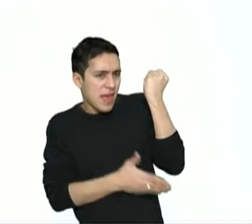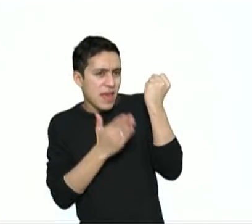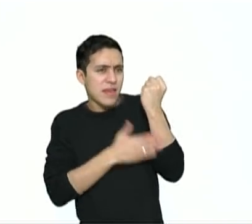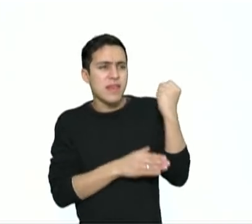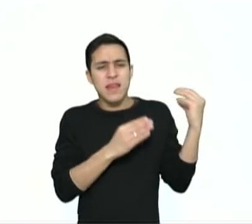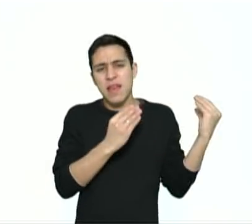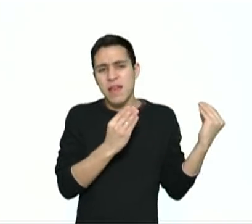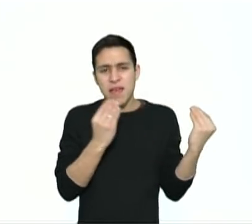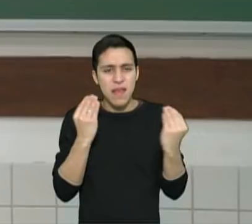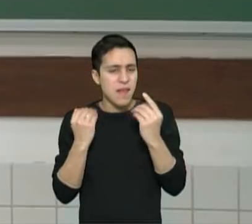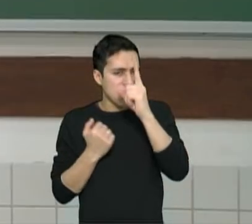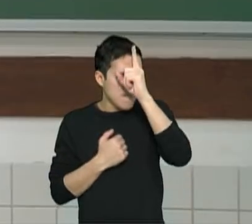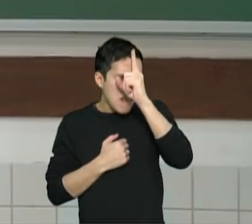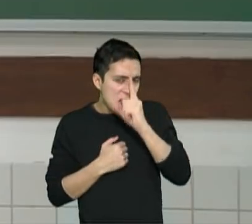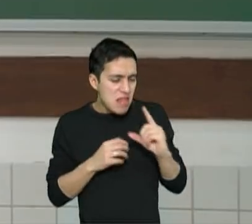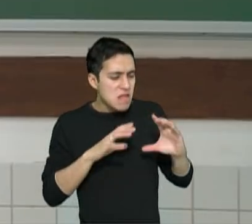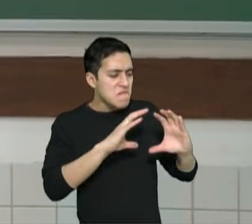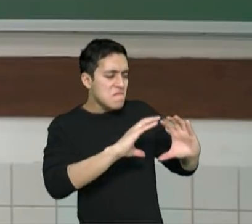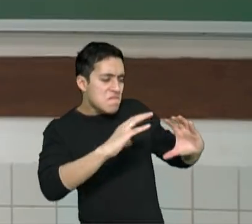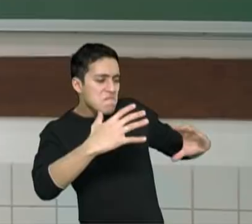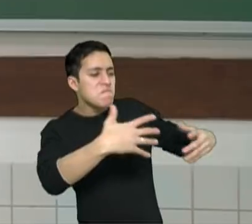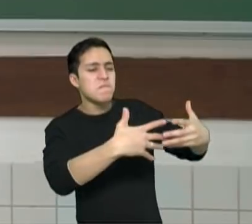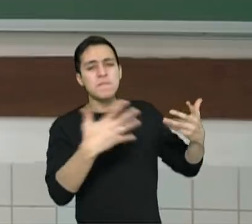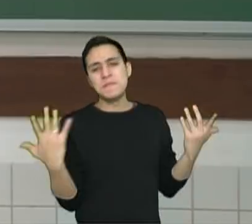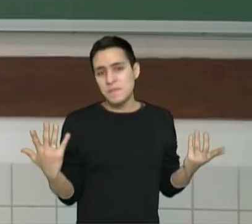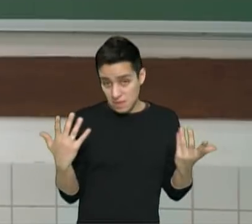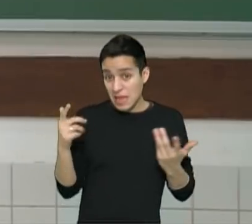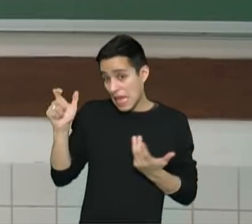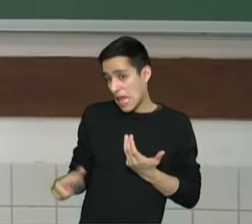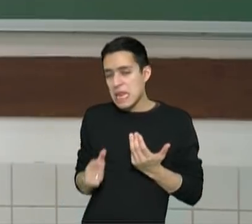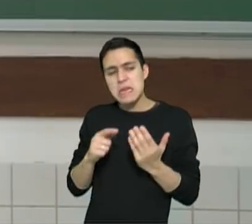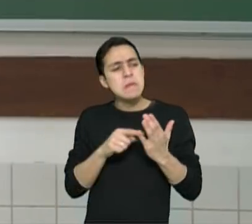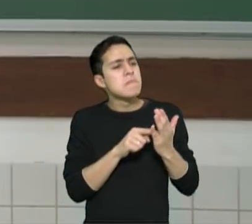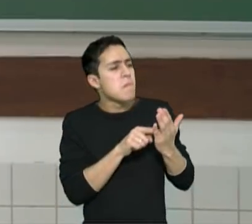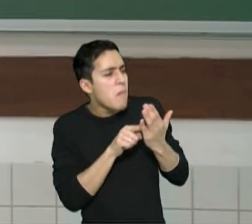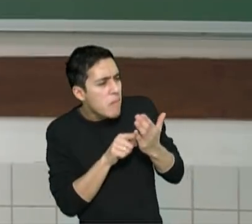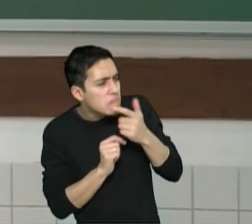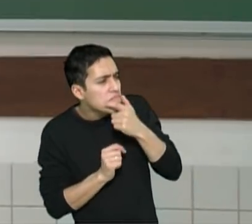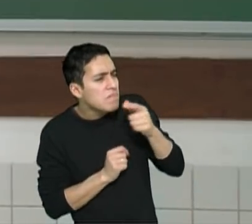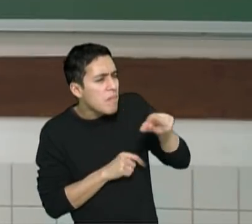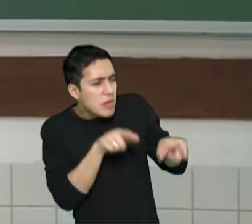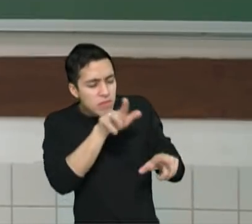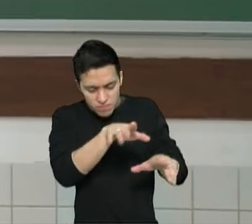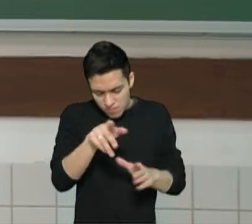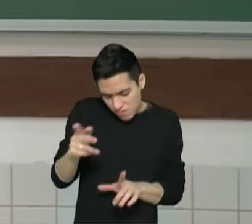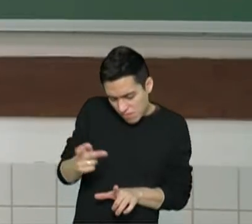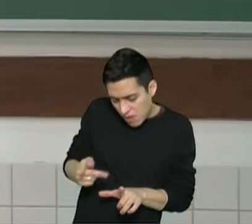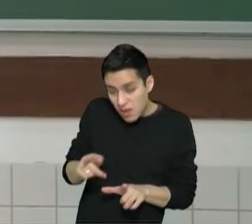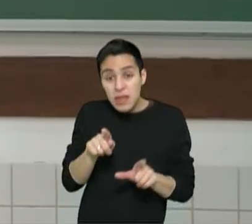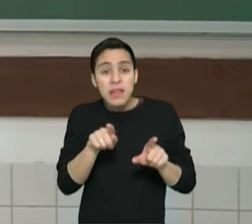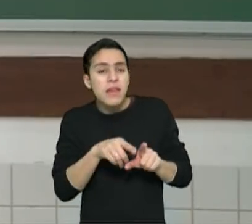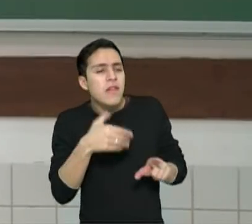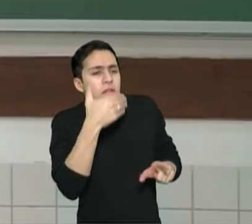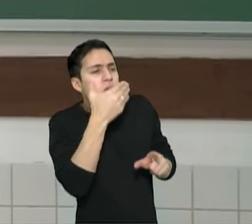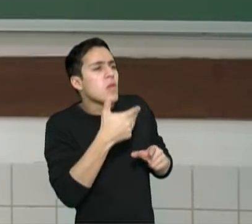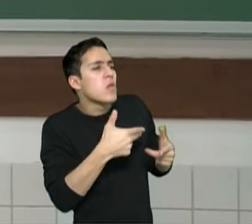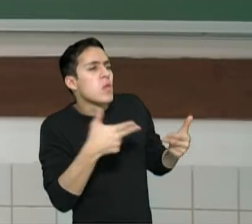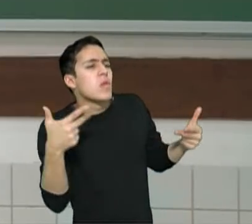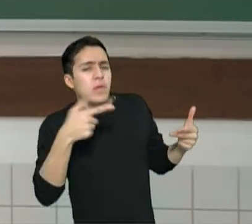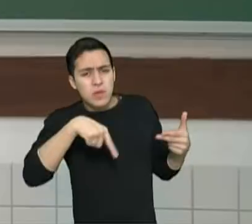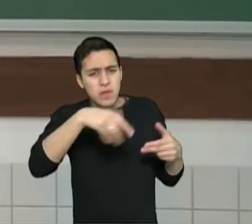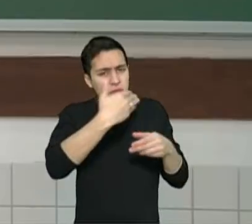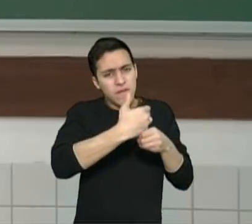além de representar as pessoas, né? A fauna, a flora, ele representava também as frutas, verduras, né? Então, é